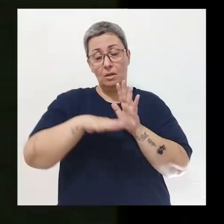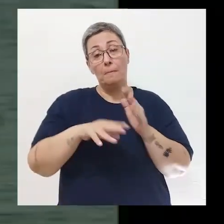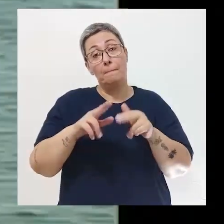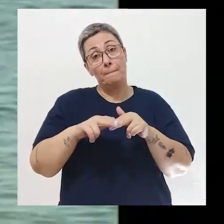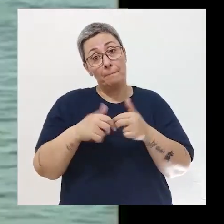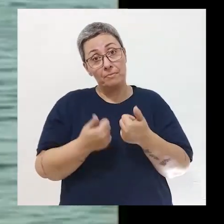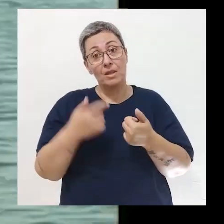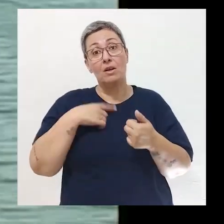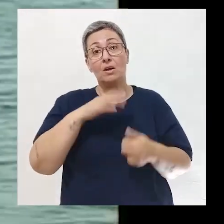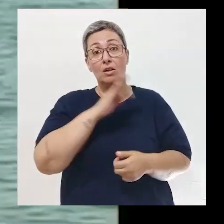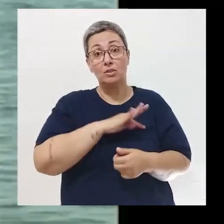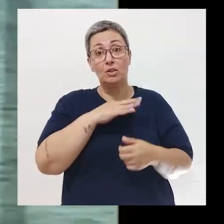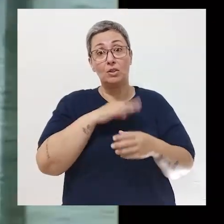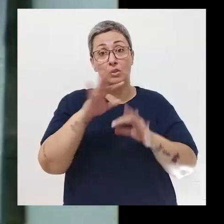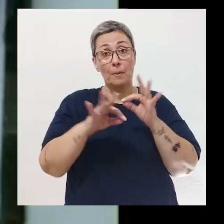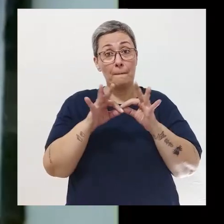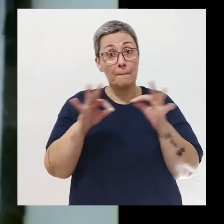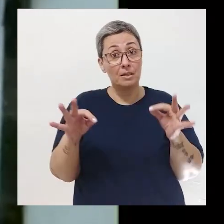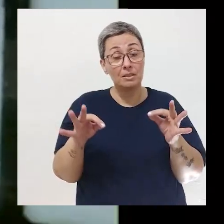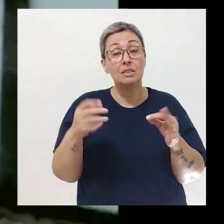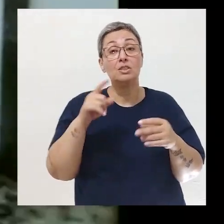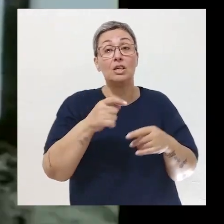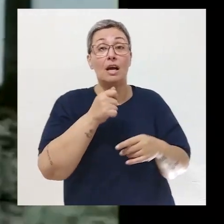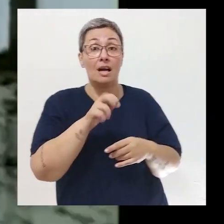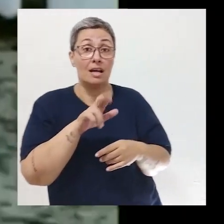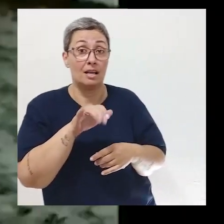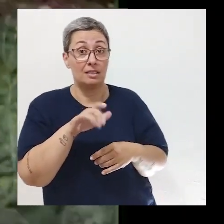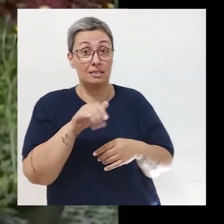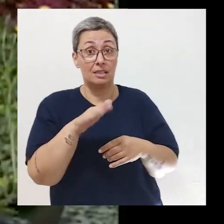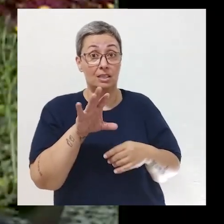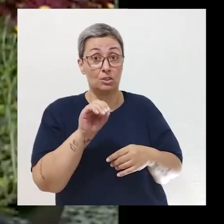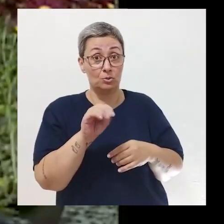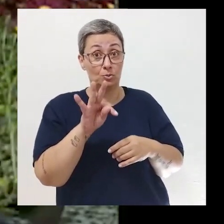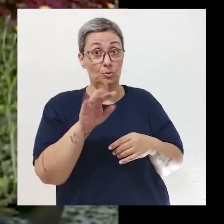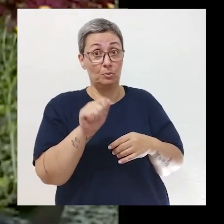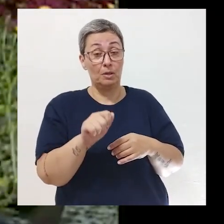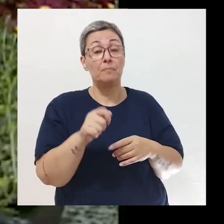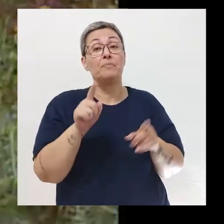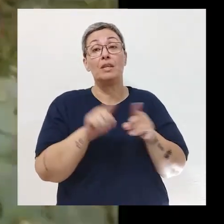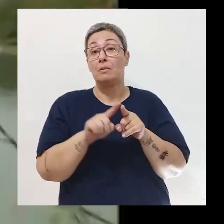regional. Pois é, o Tietê é um presente não só para Araçatuba,